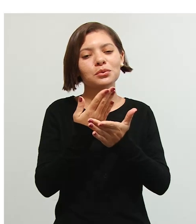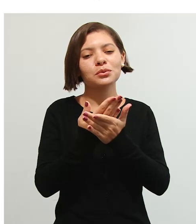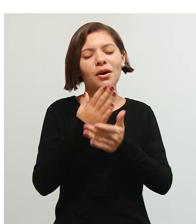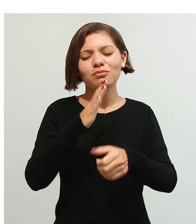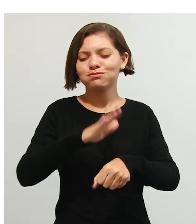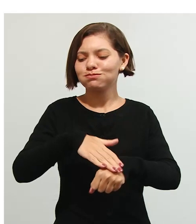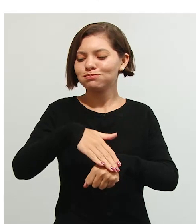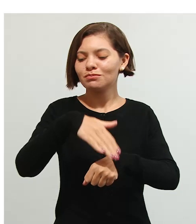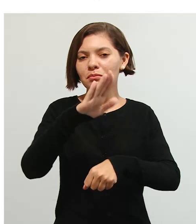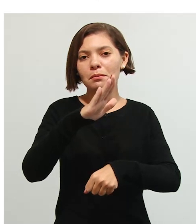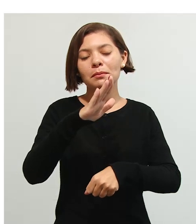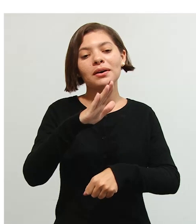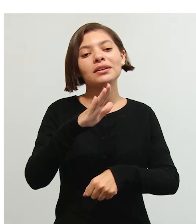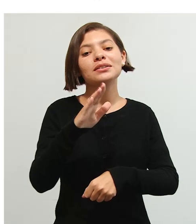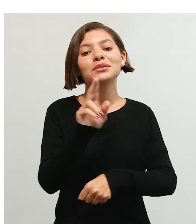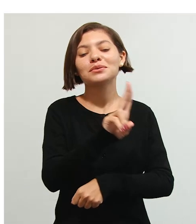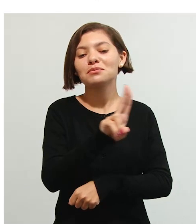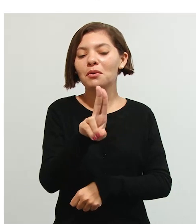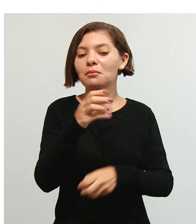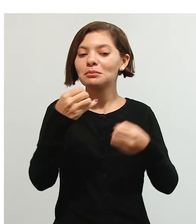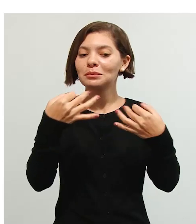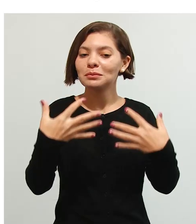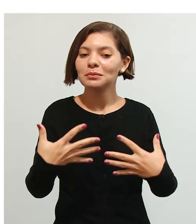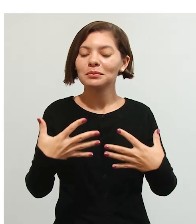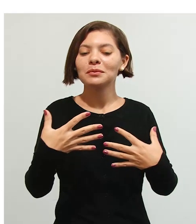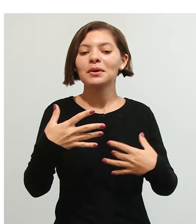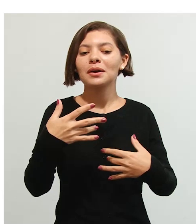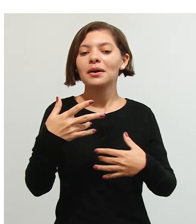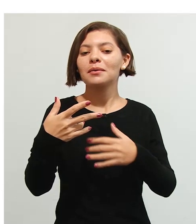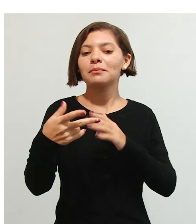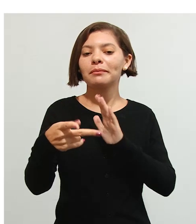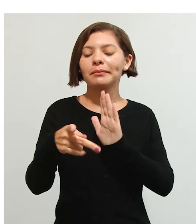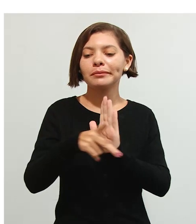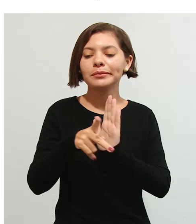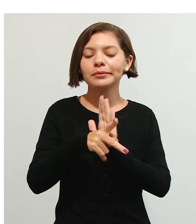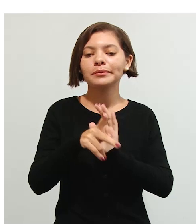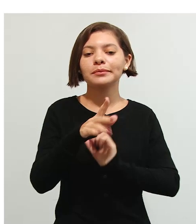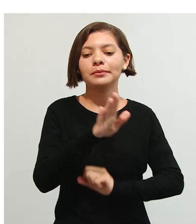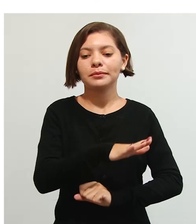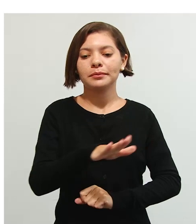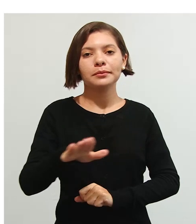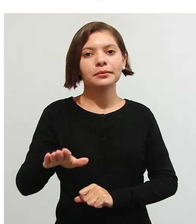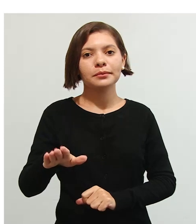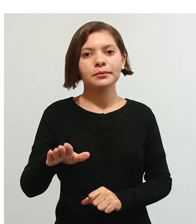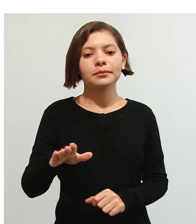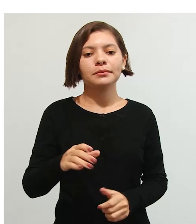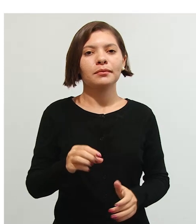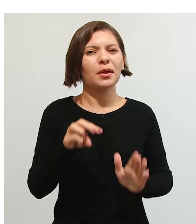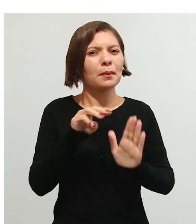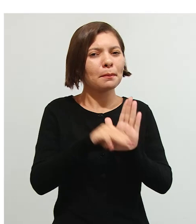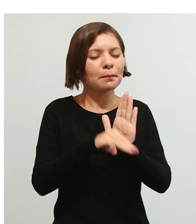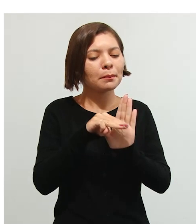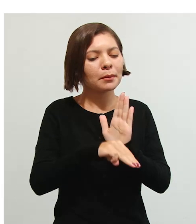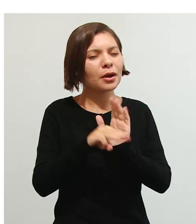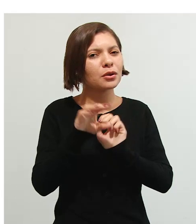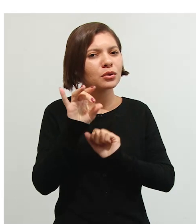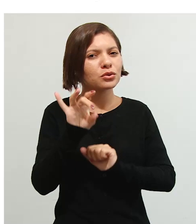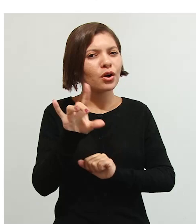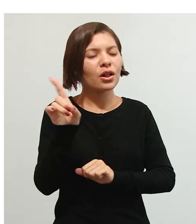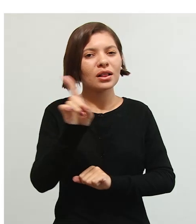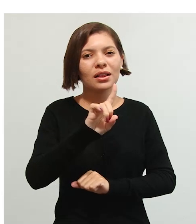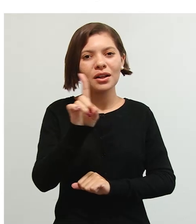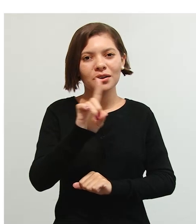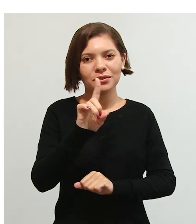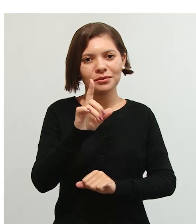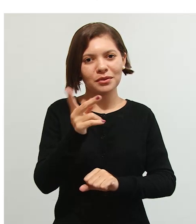abordagem ela é muito mais, como o nome diz, né, uma abordagem para a primeira infância especialmente, do que um método.